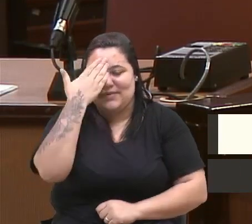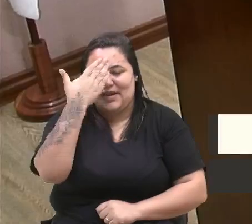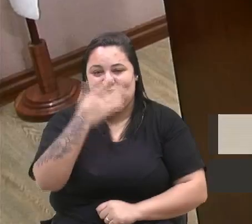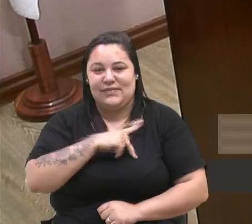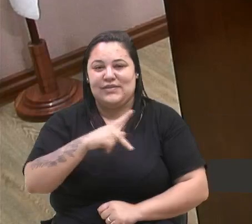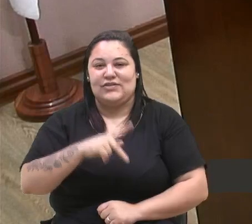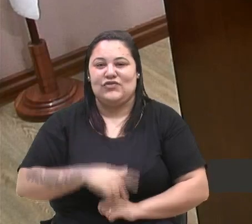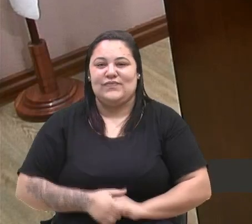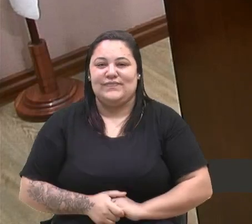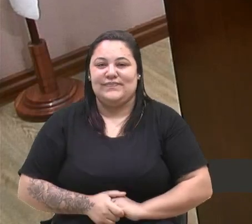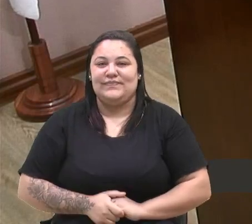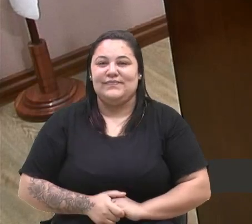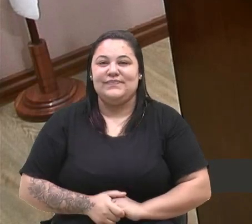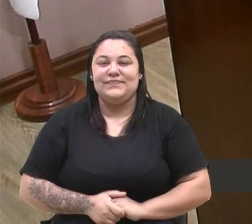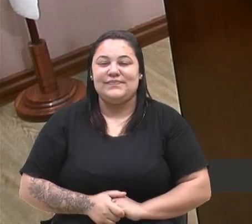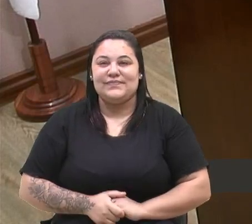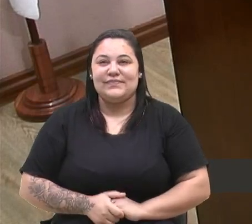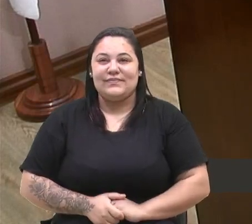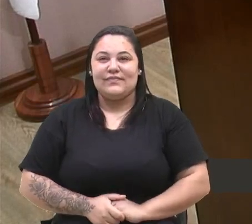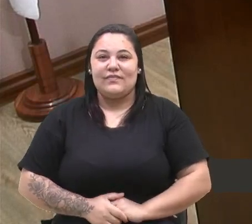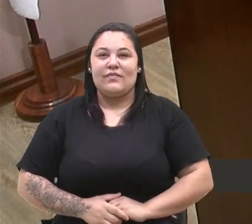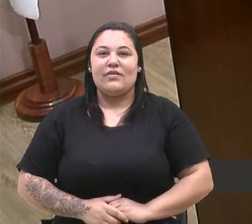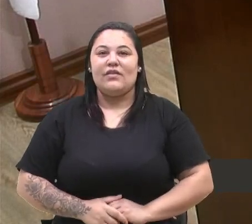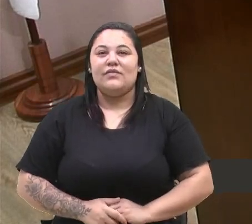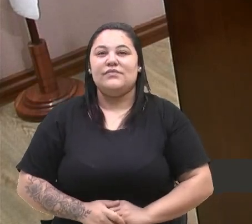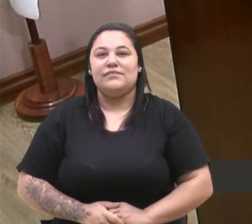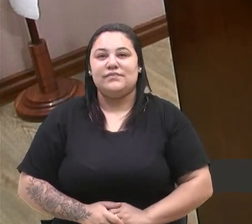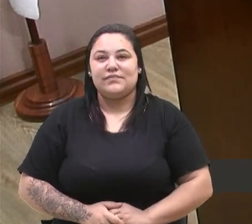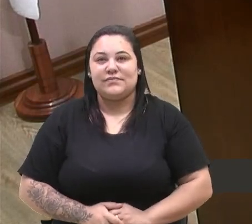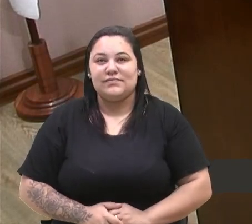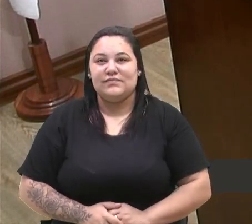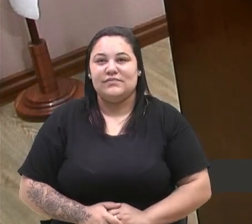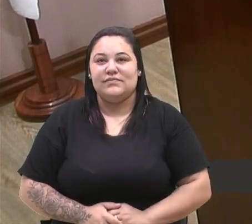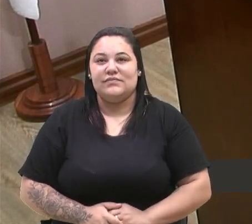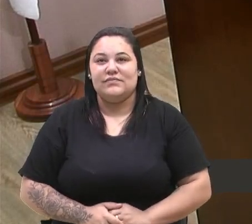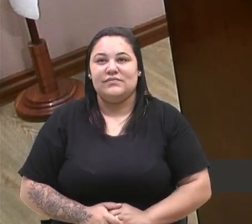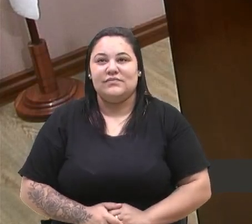Para declarar voto, presidente. Para declarar voto, presidente. Para declarar voto...